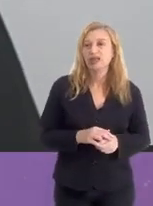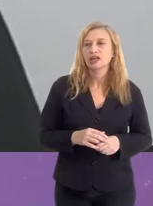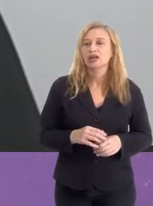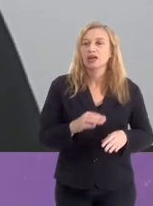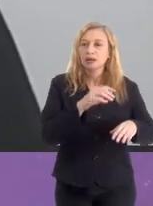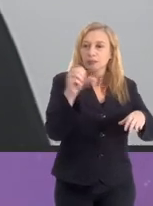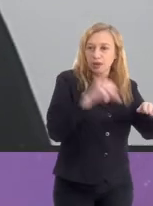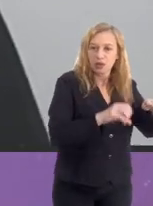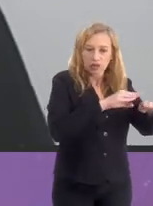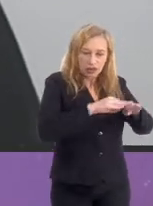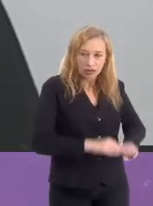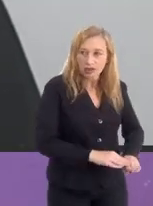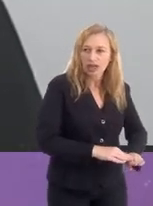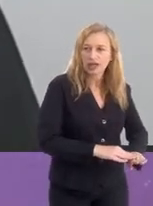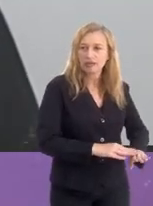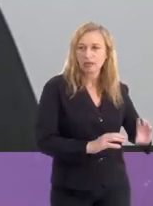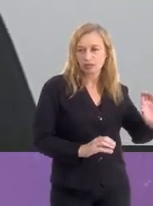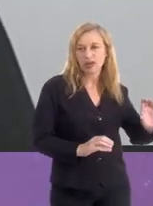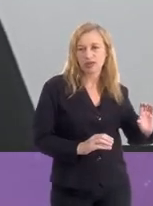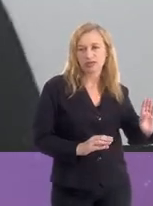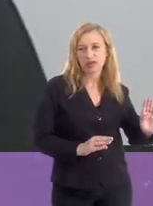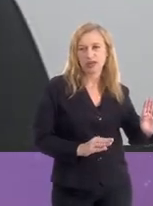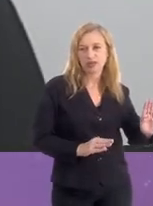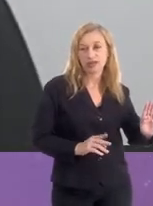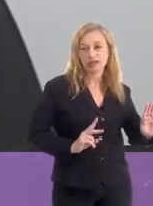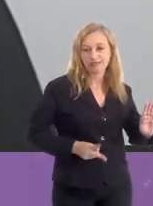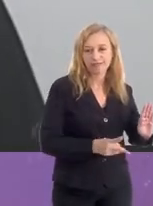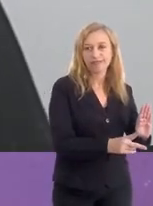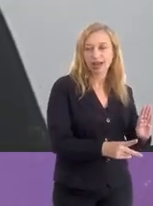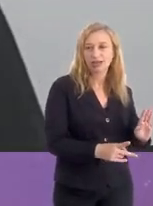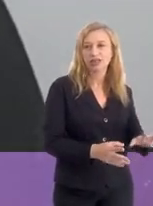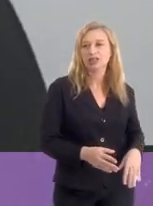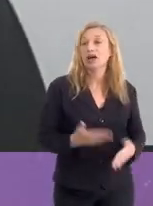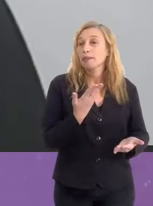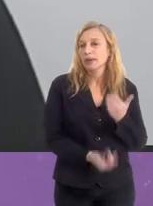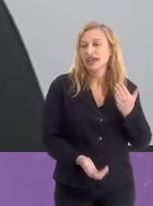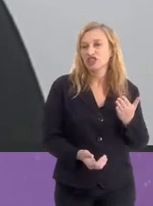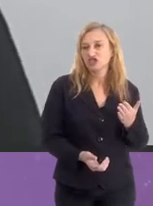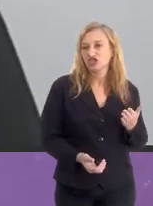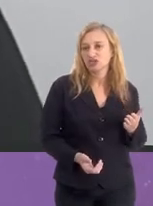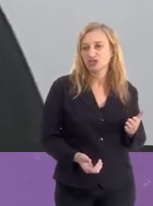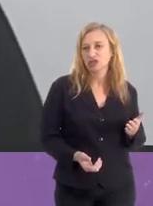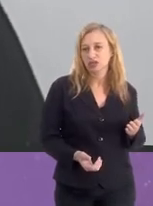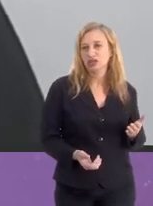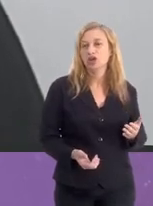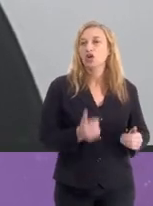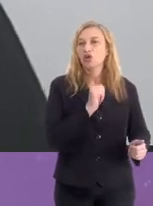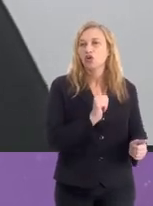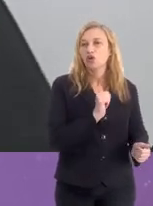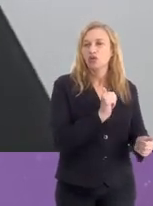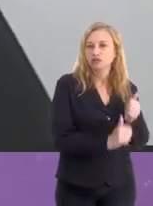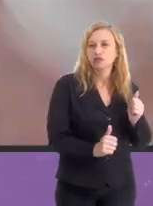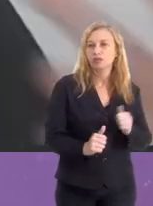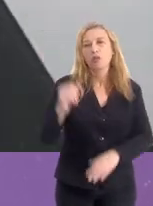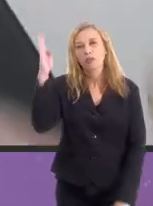pior que cair para a Série B é você permanecer na série B mas ele já tá indo para o seu terceiro ano seguido né e perde muito a série A perde